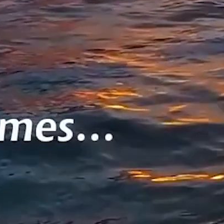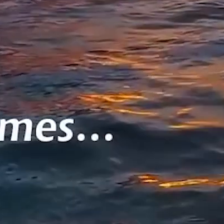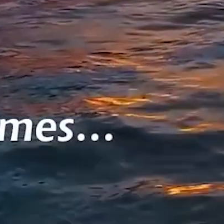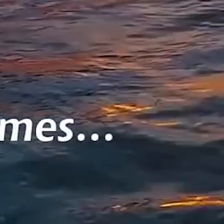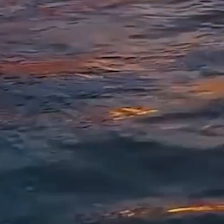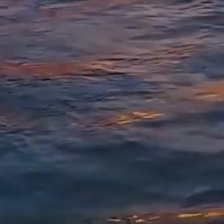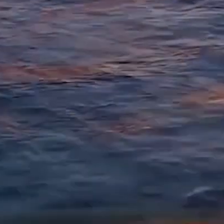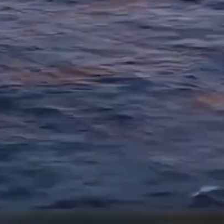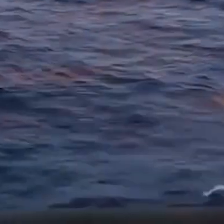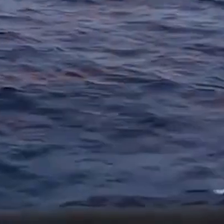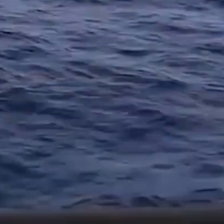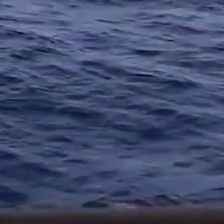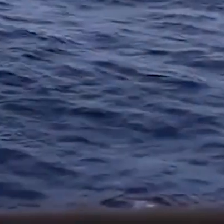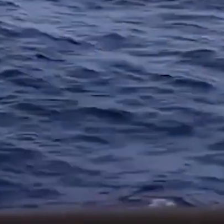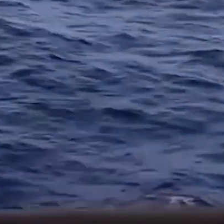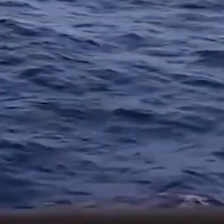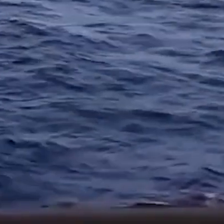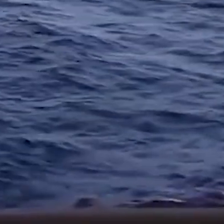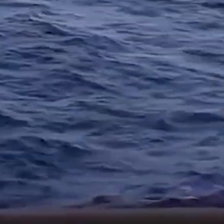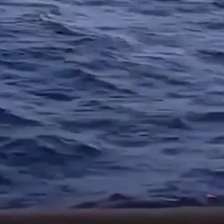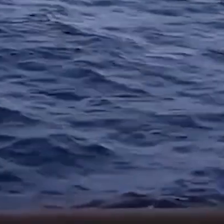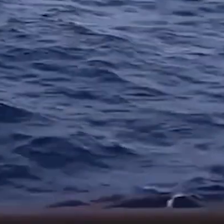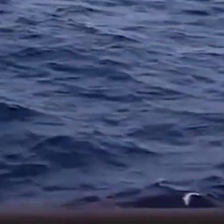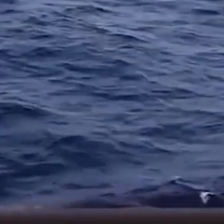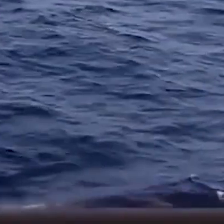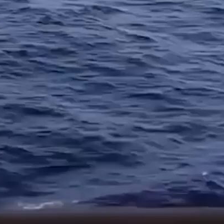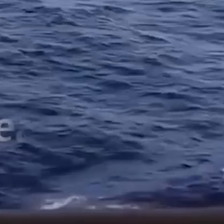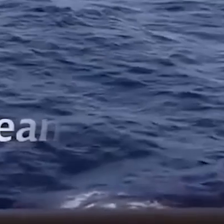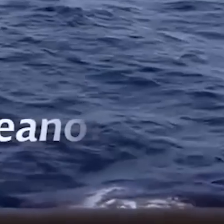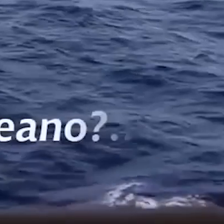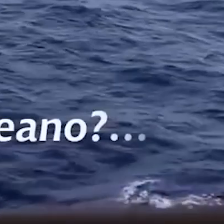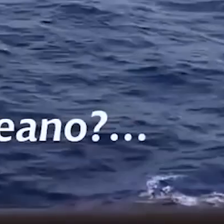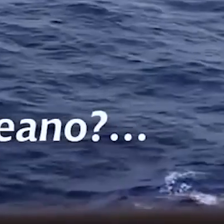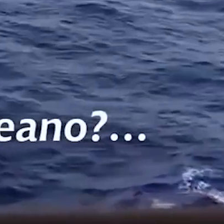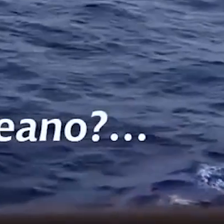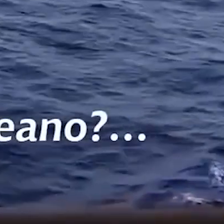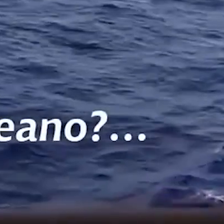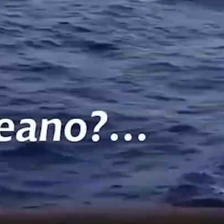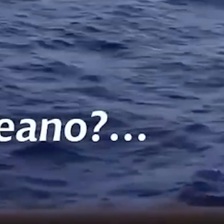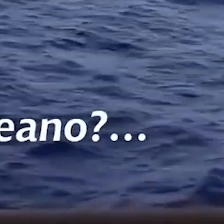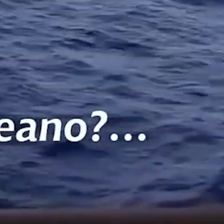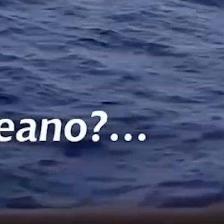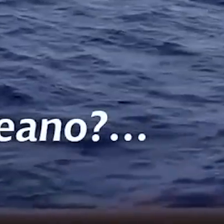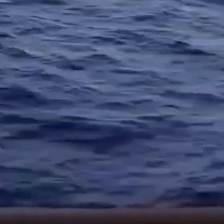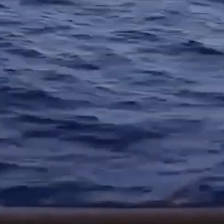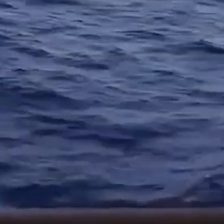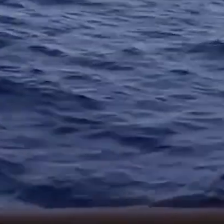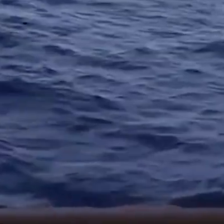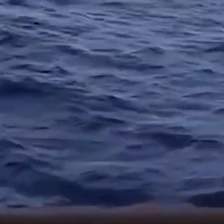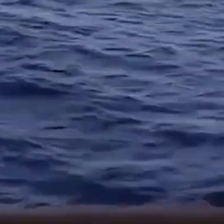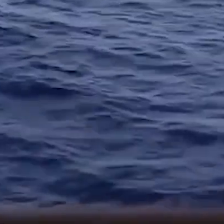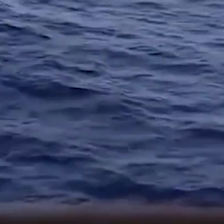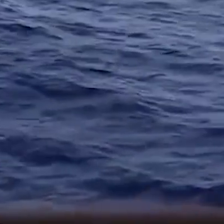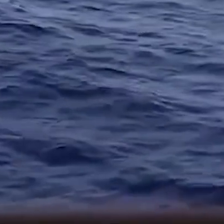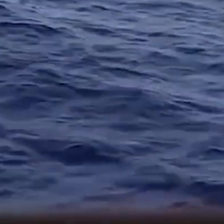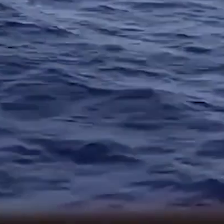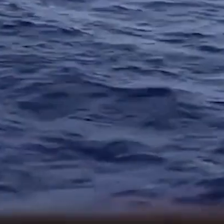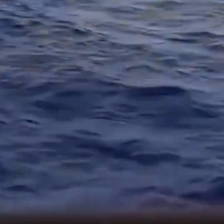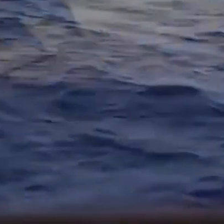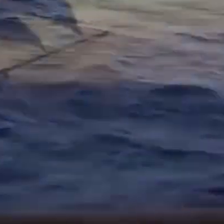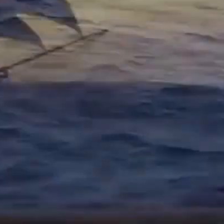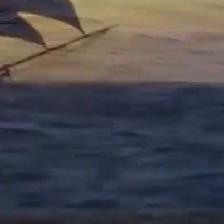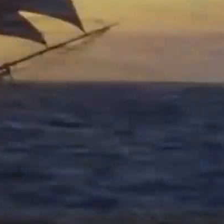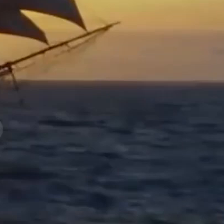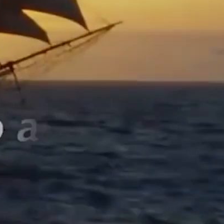plácidos, sublimes. Qual dos dois é o céu? Qual o oceano? Estamos